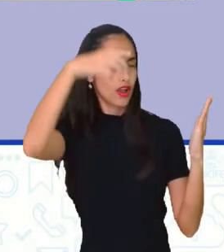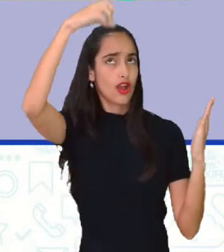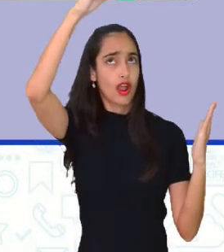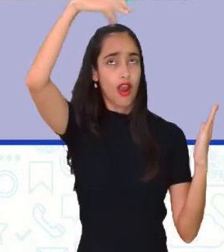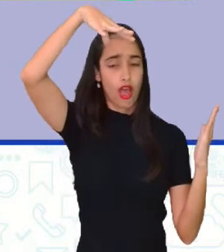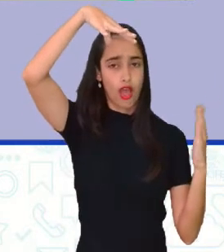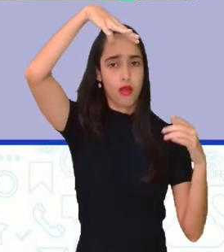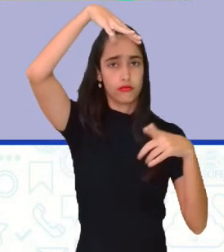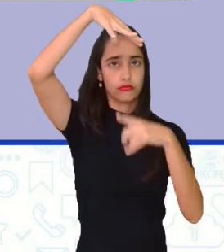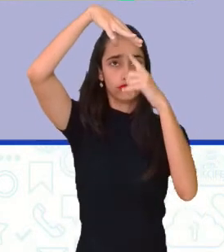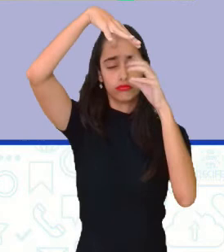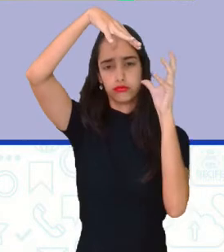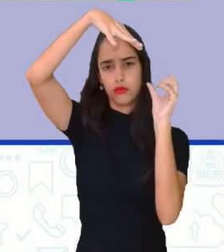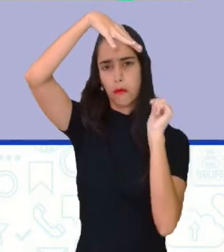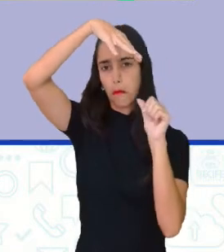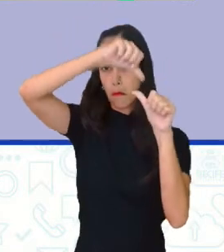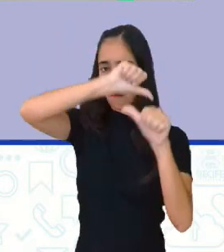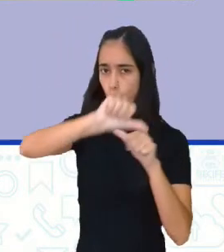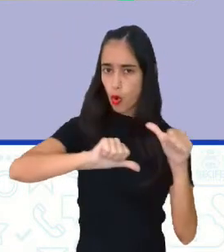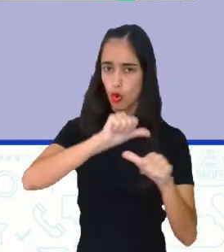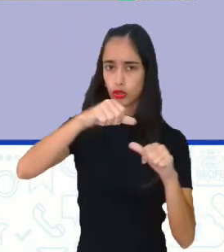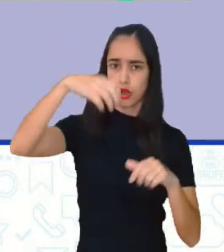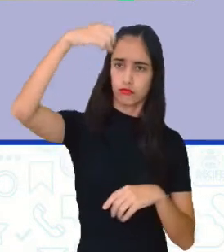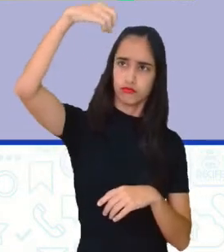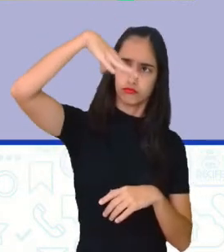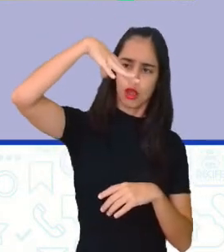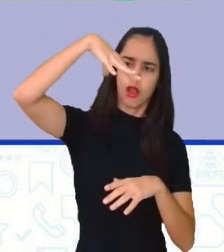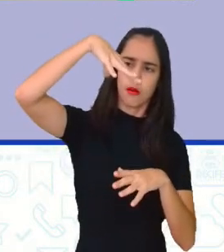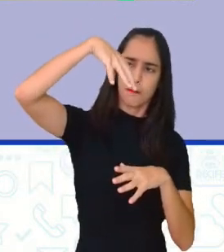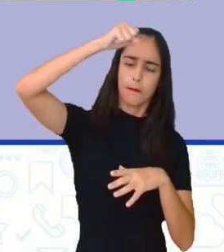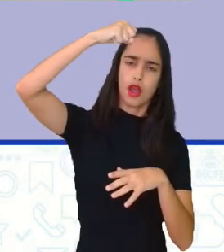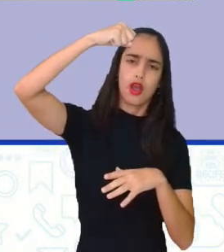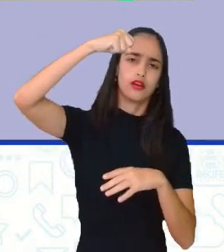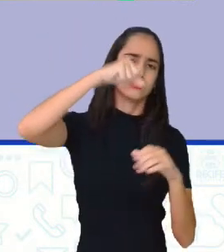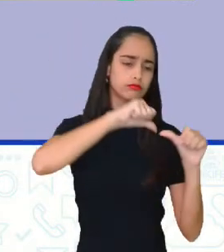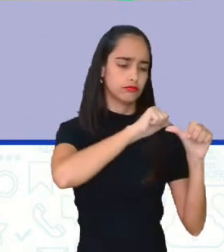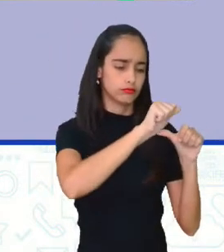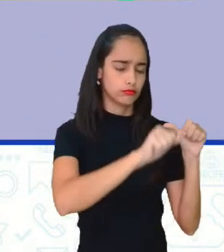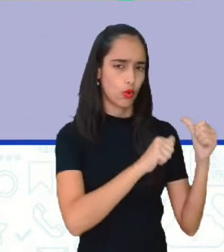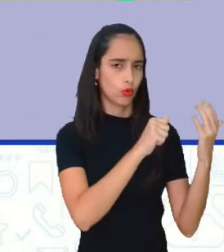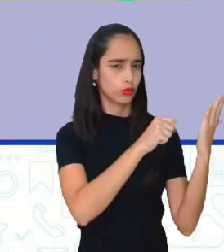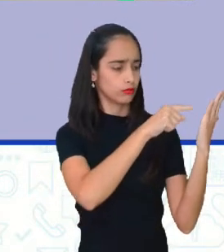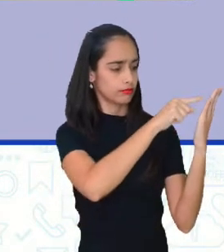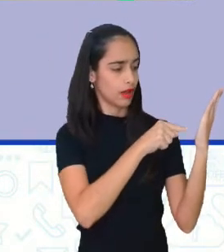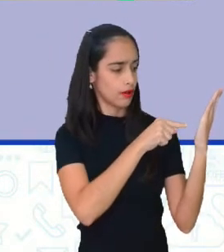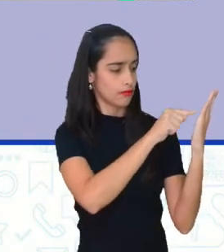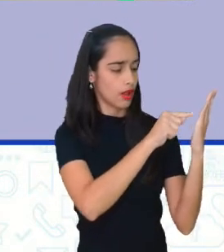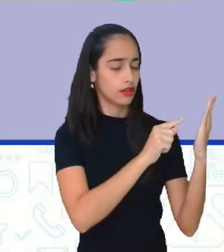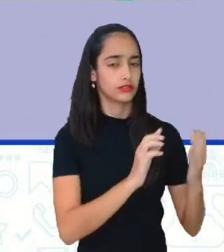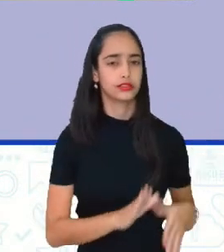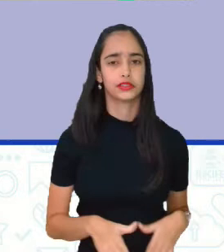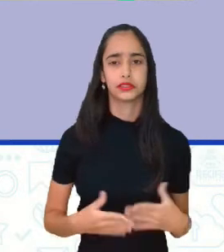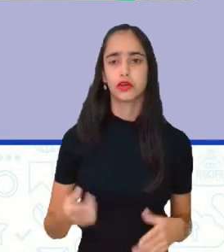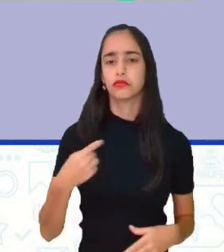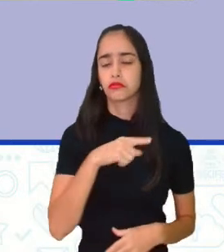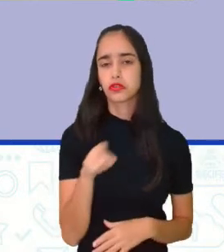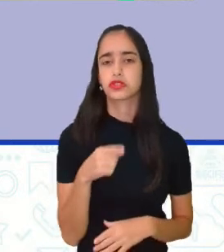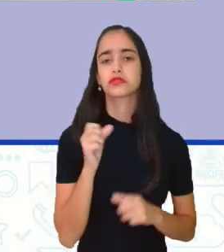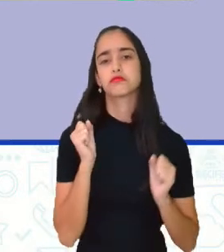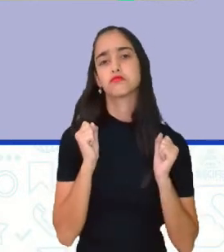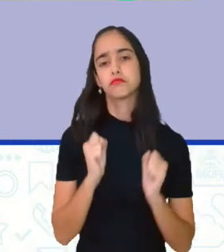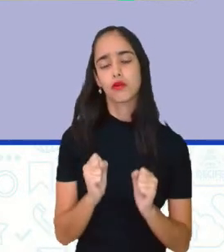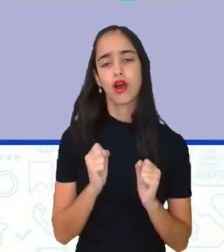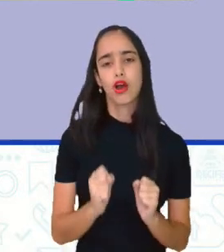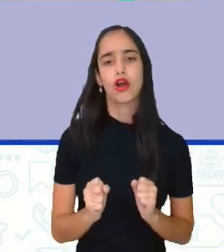não leve o choque. Então, você está interrompendo a passagem da corrente elétrica. Então, você está